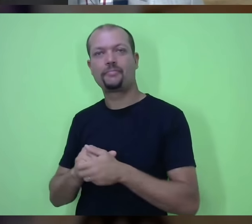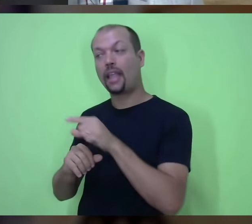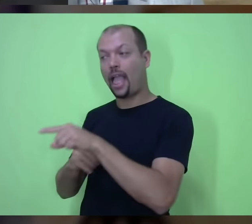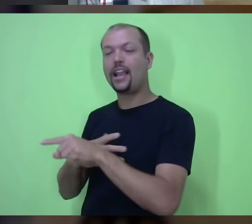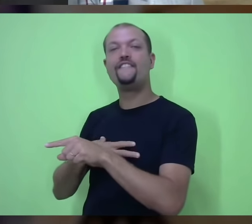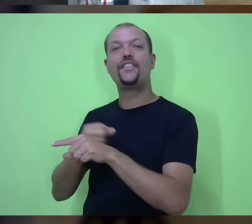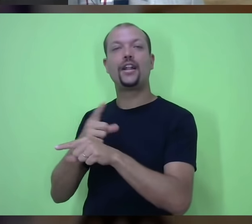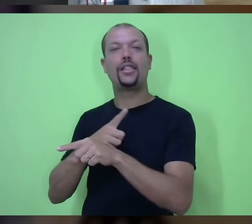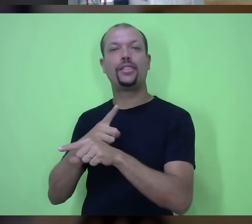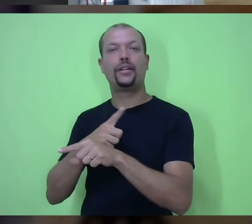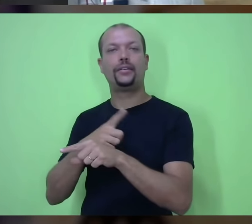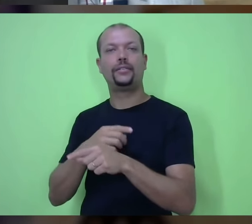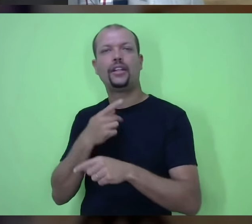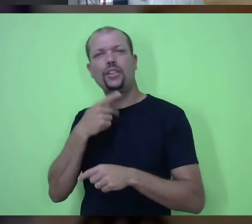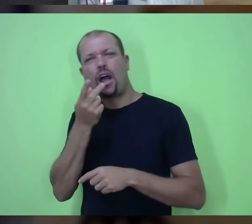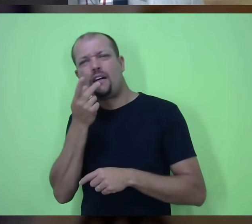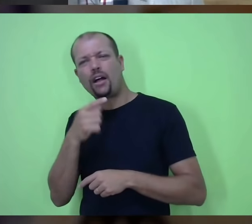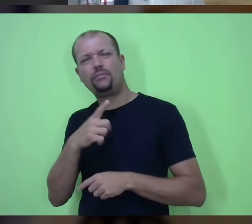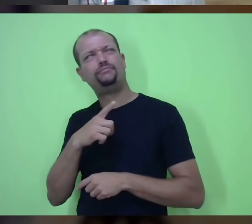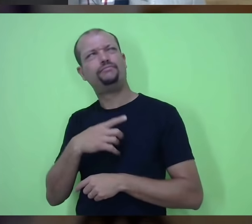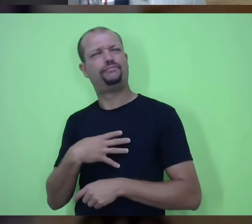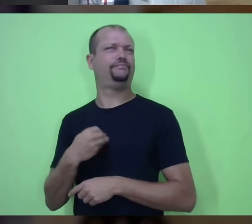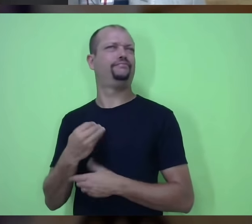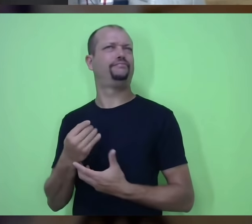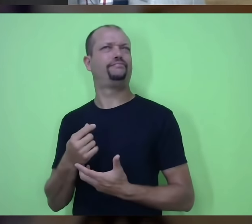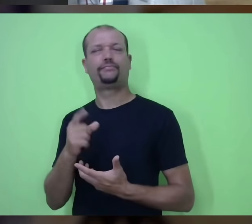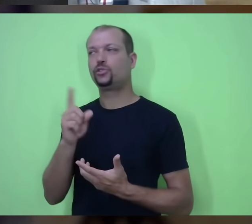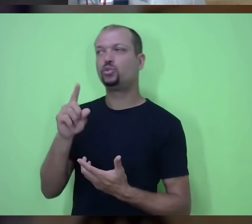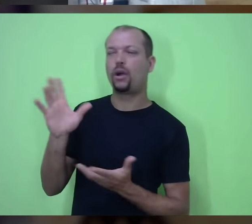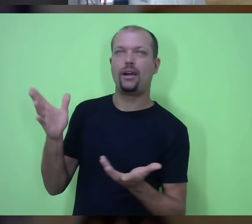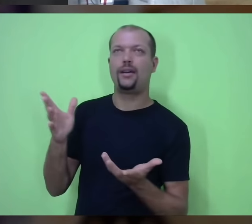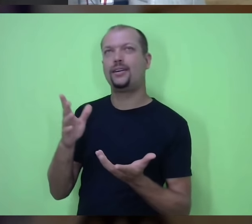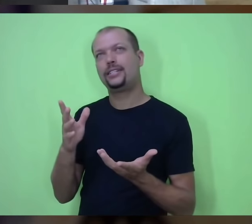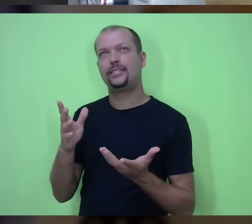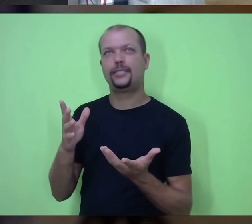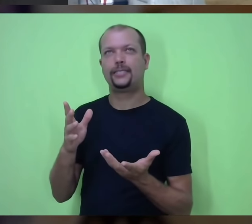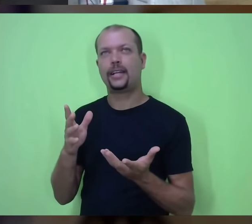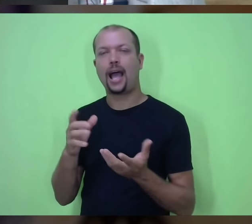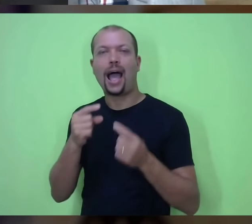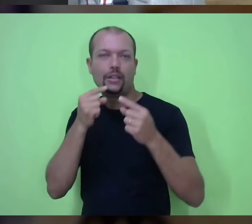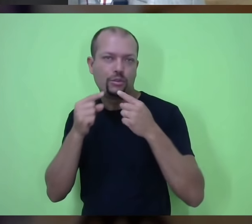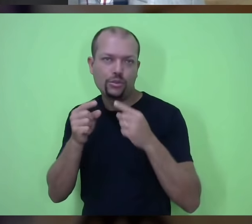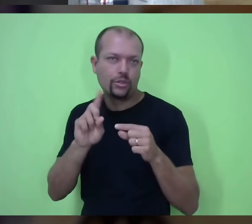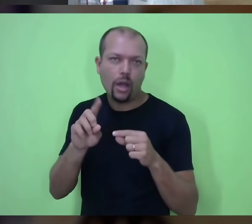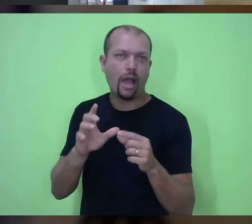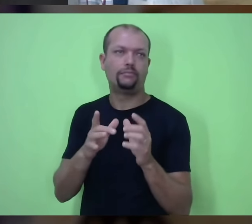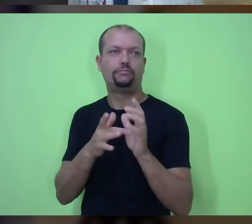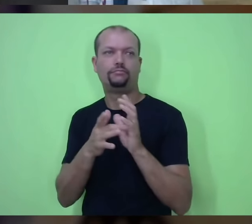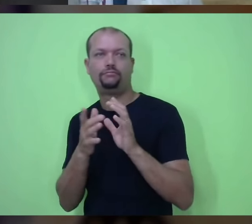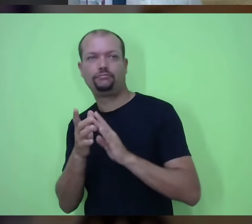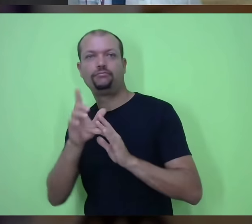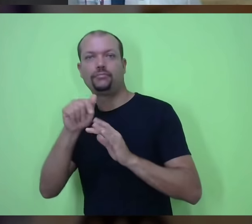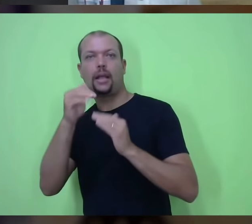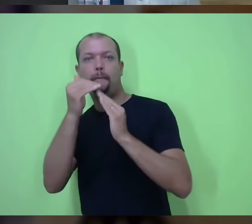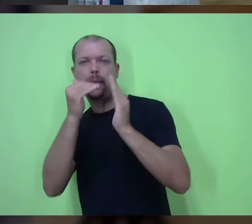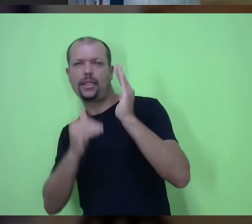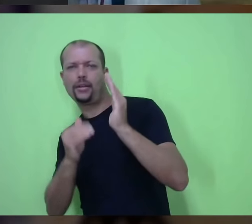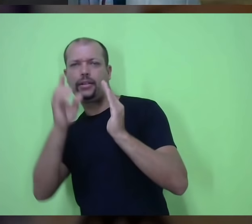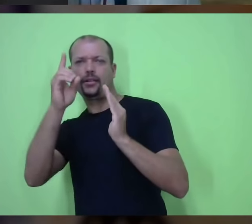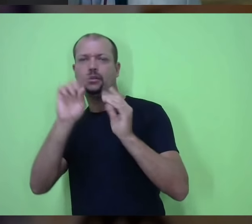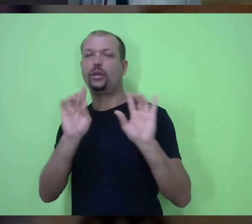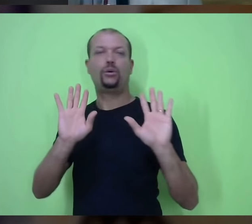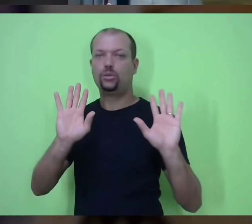ele tem um filho. Quando a gente fala de ter um filho, não estou dizendo assim que não é a discussão se Jesus ele é